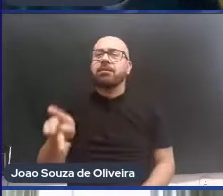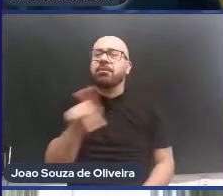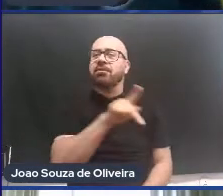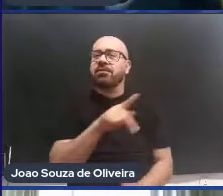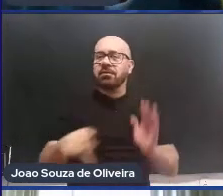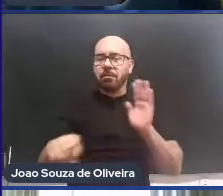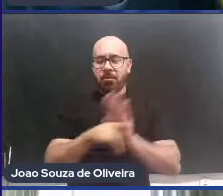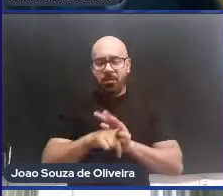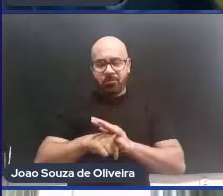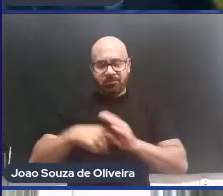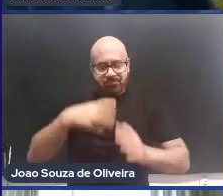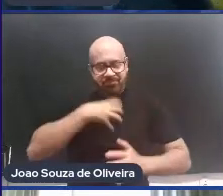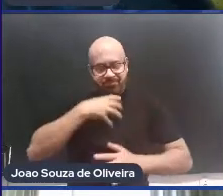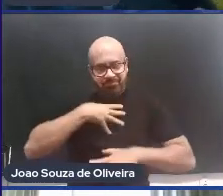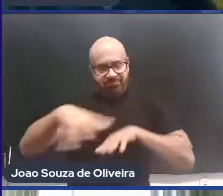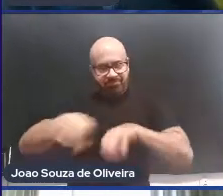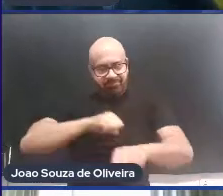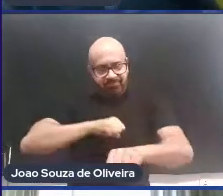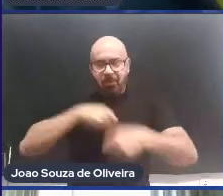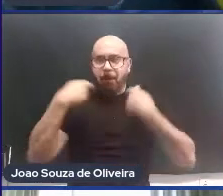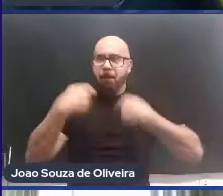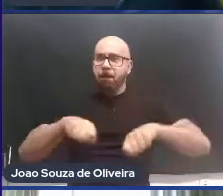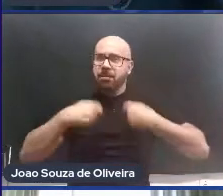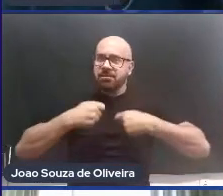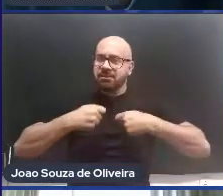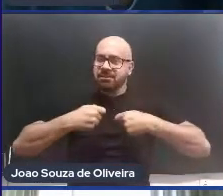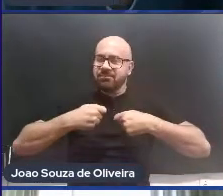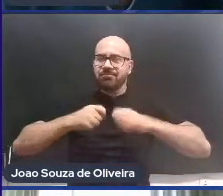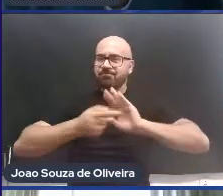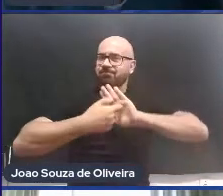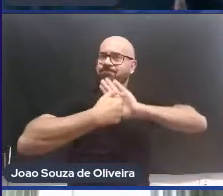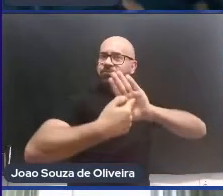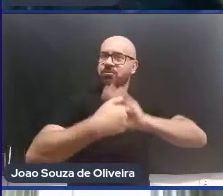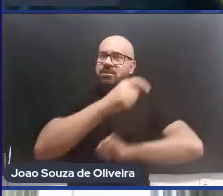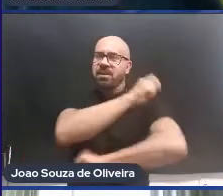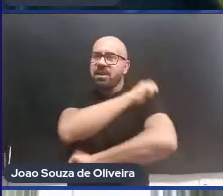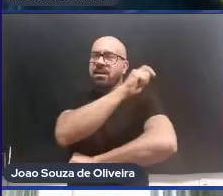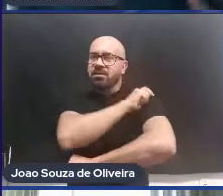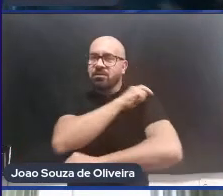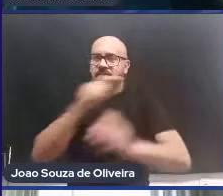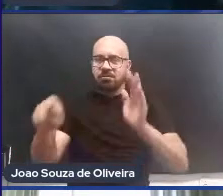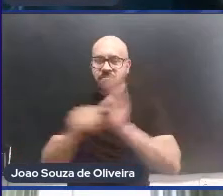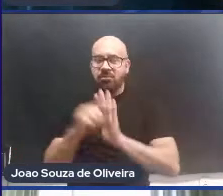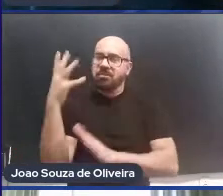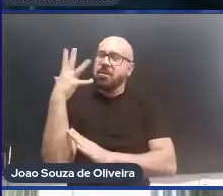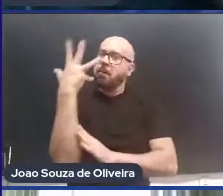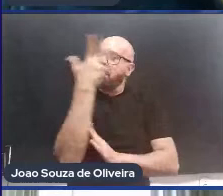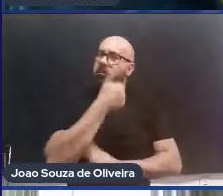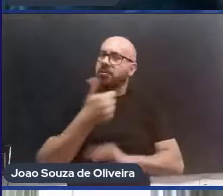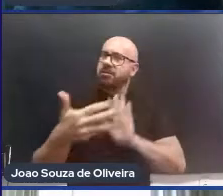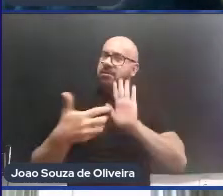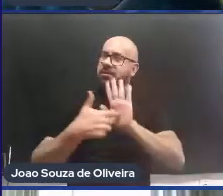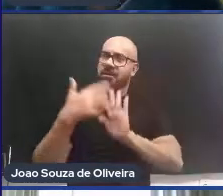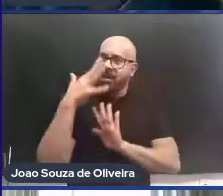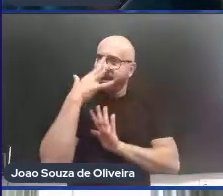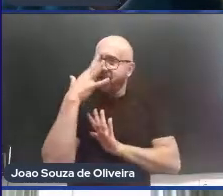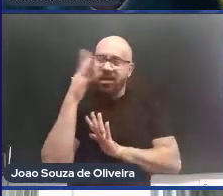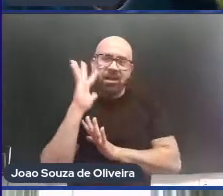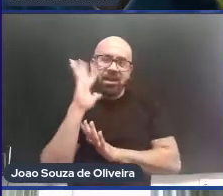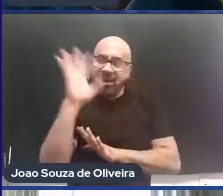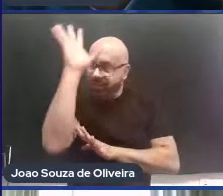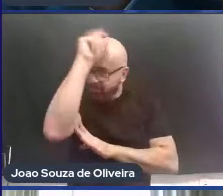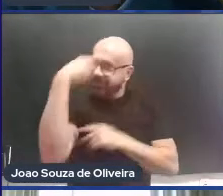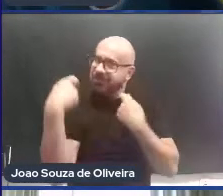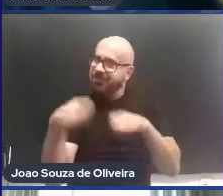da sua ciência precisa de alguma forma mostrar para os alunos que aquilo é lindo aquele bonito que legal de se